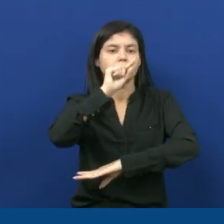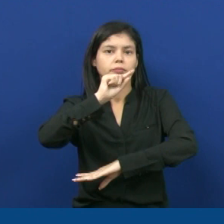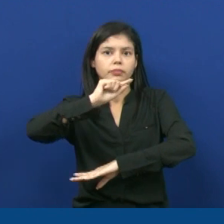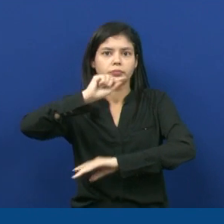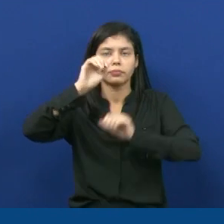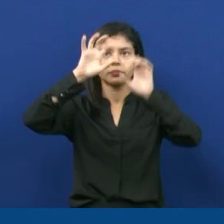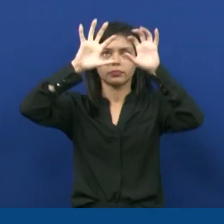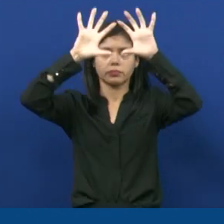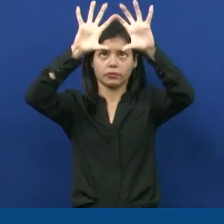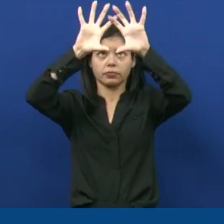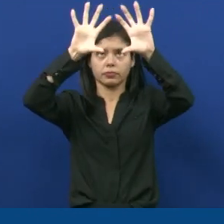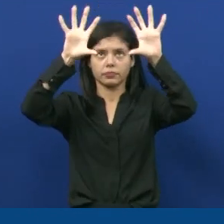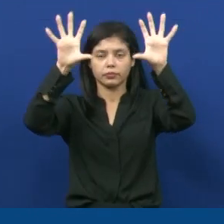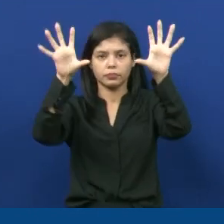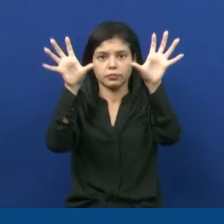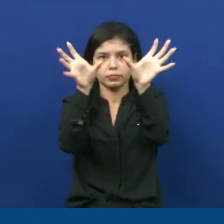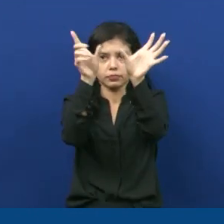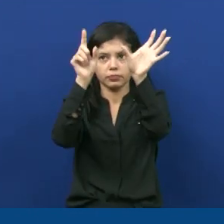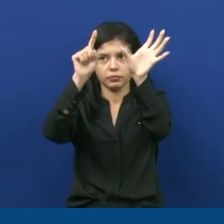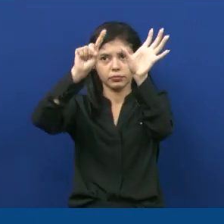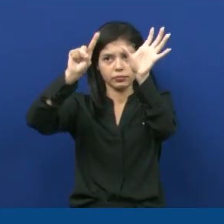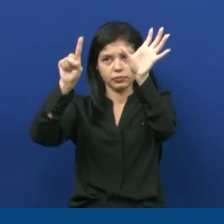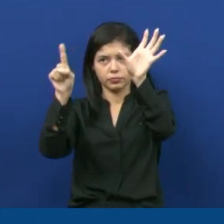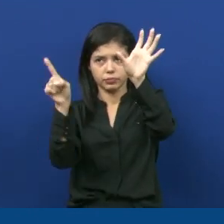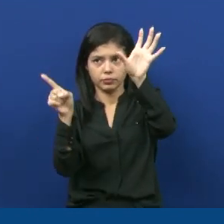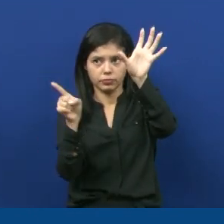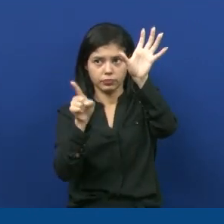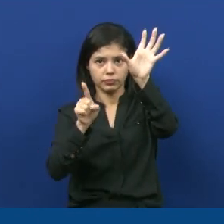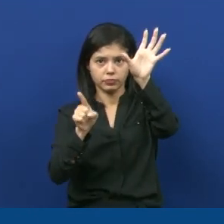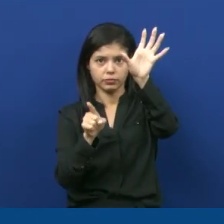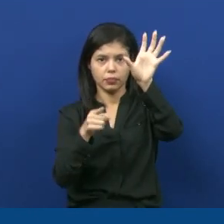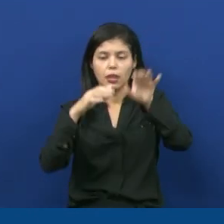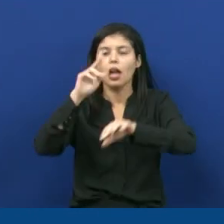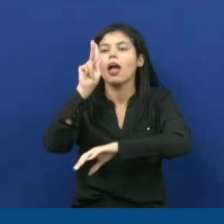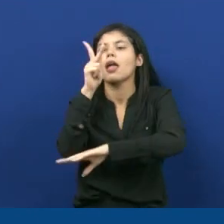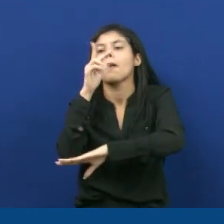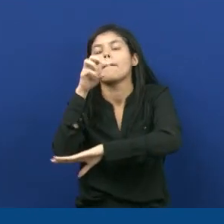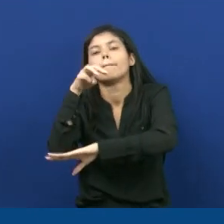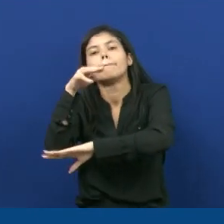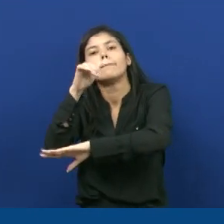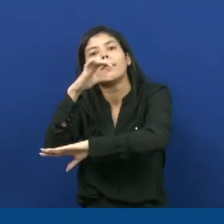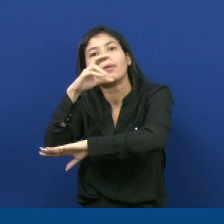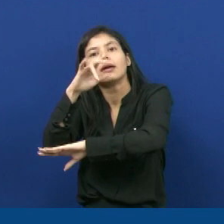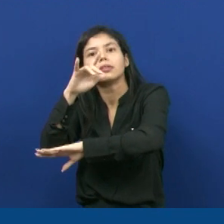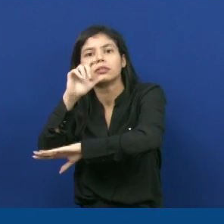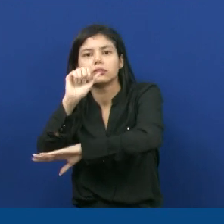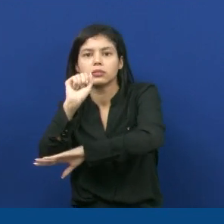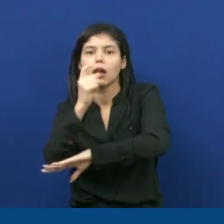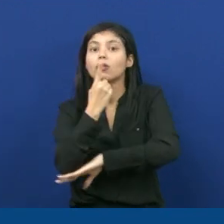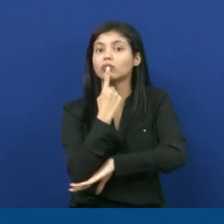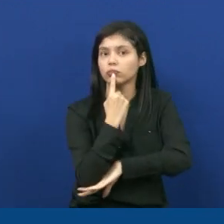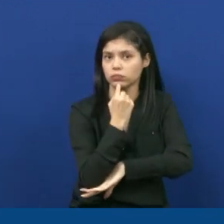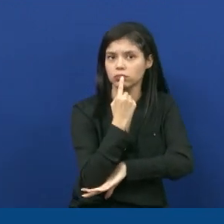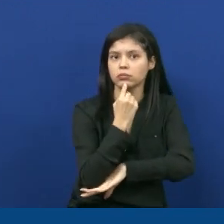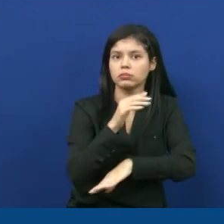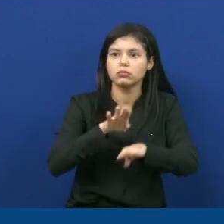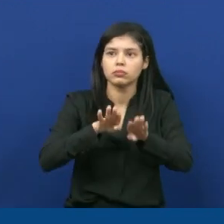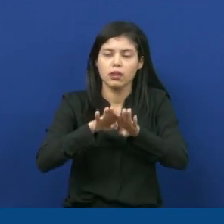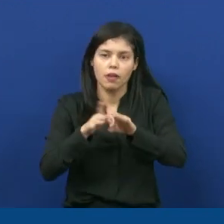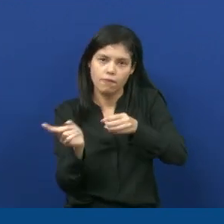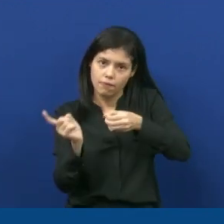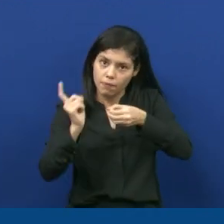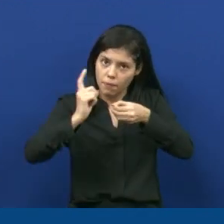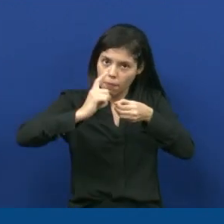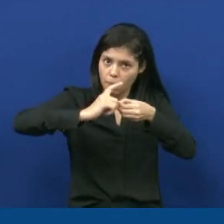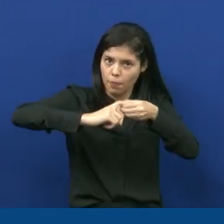são umas células que compõem o nosso sangue. Através do sangue, ele vai ser levado até